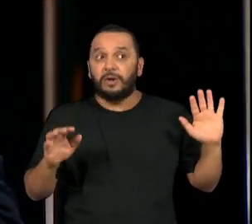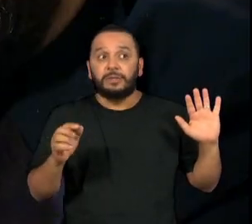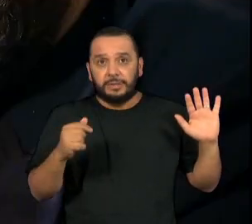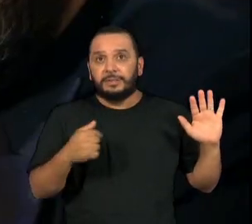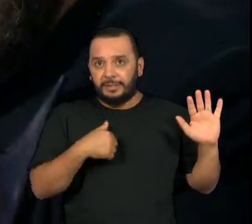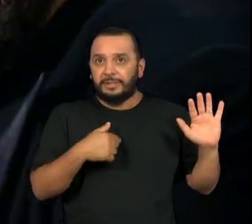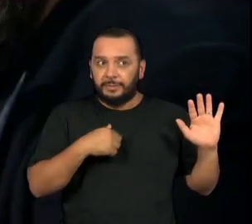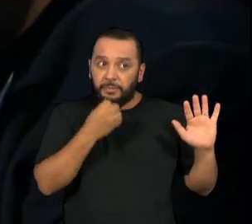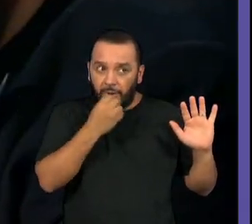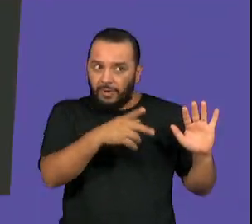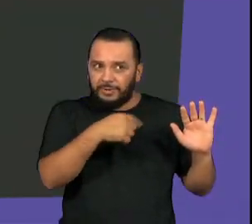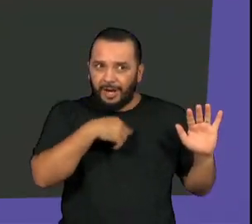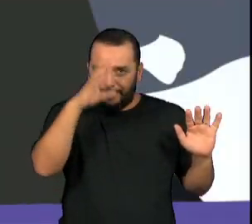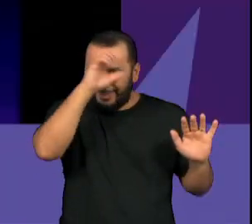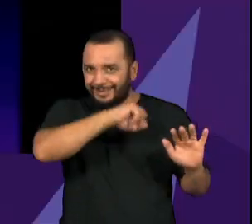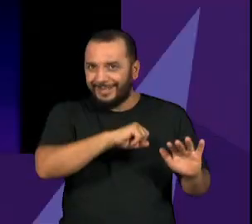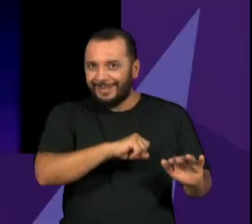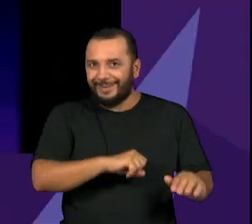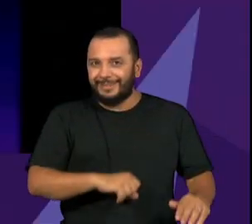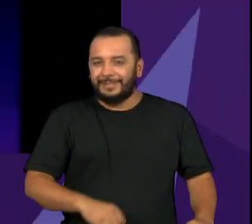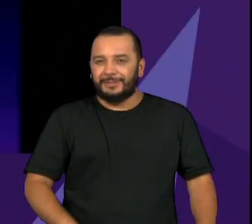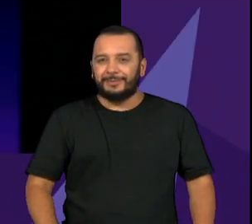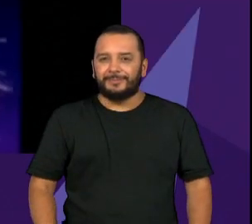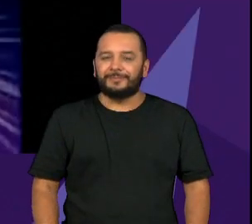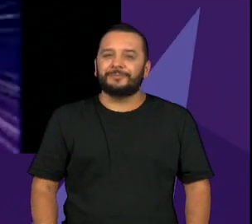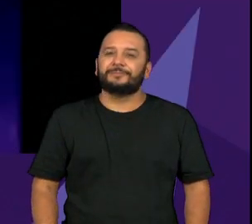valeu a pena. Valeu muito.